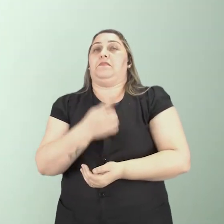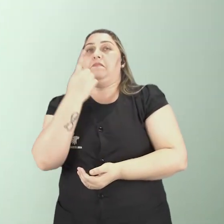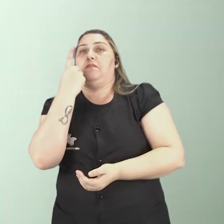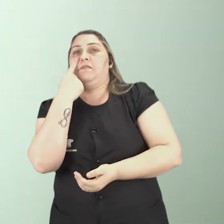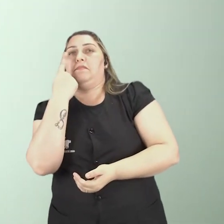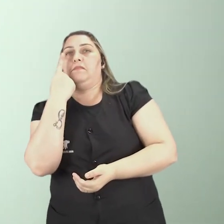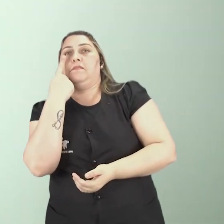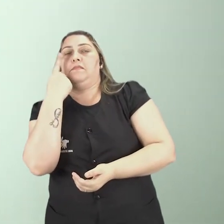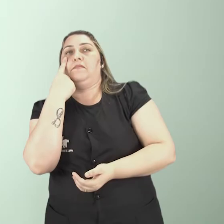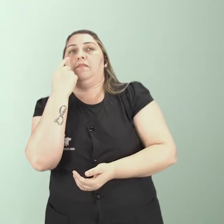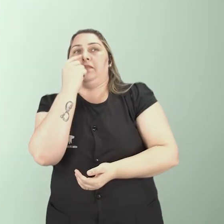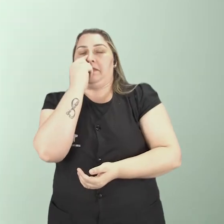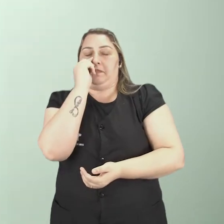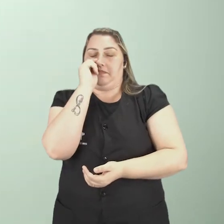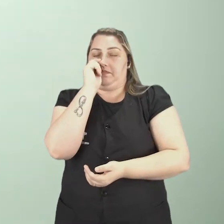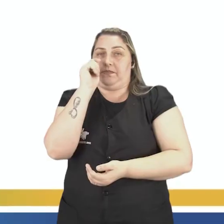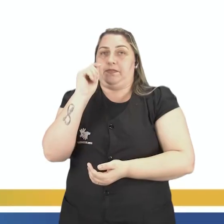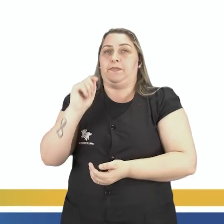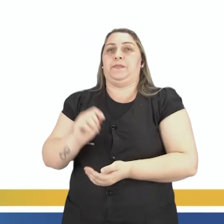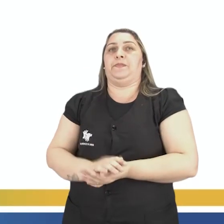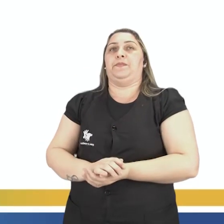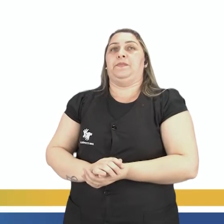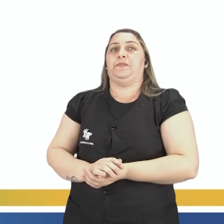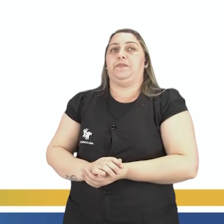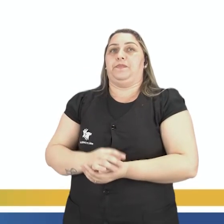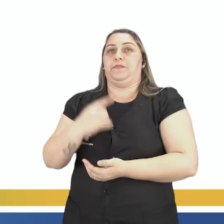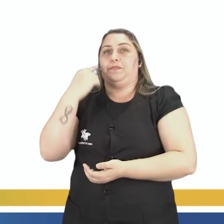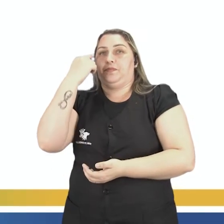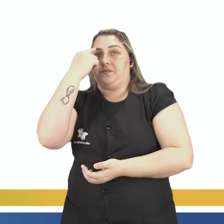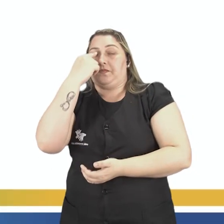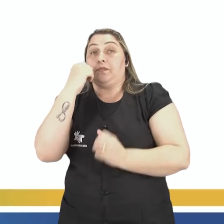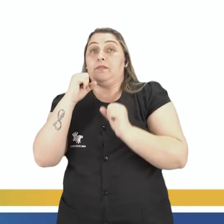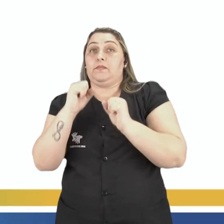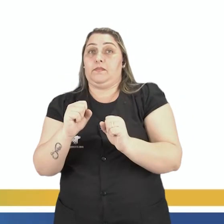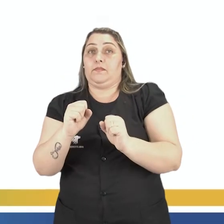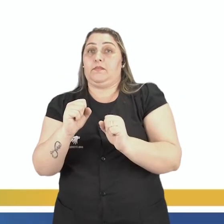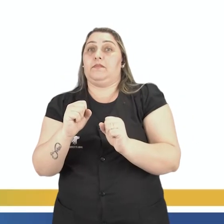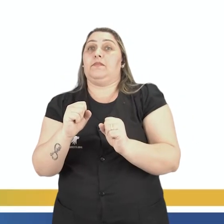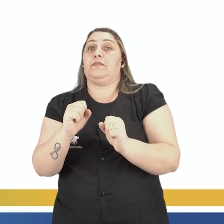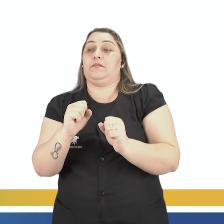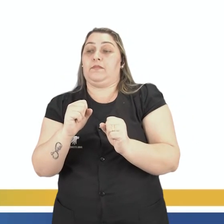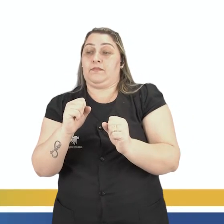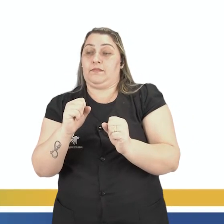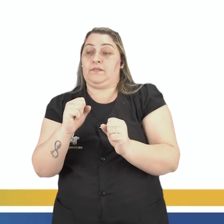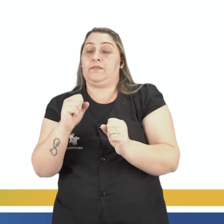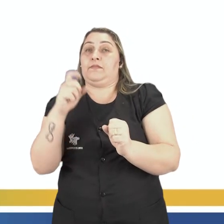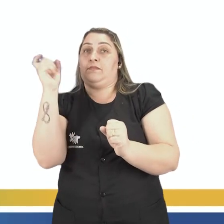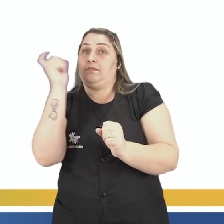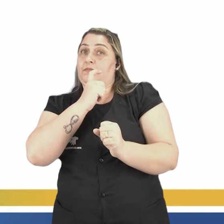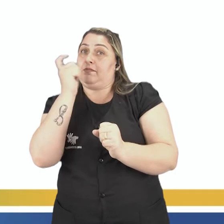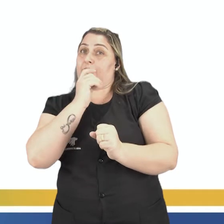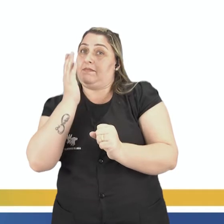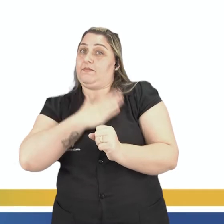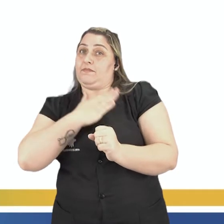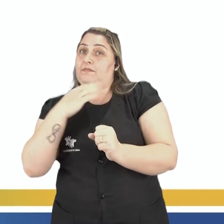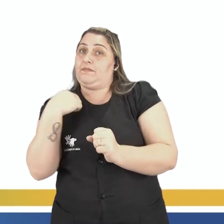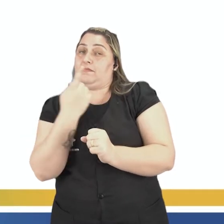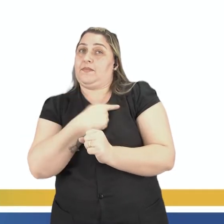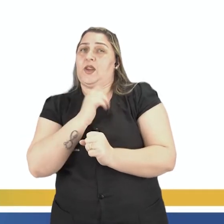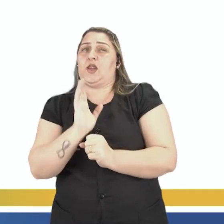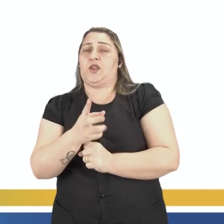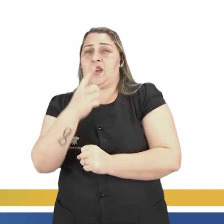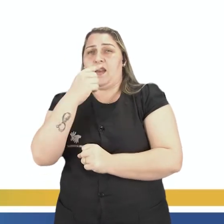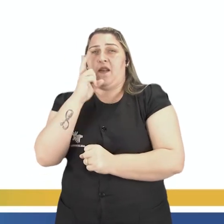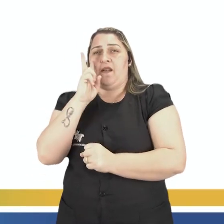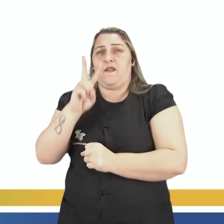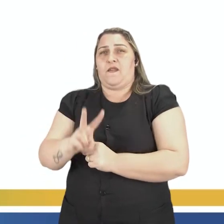Observando essa outra imagem, os olhos, eles podem nos enganar. Então, você já deve ter visto uma